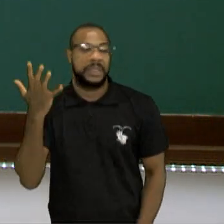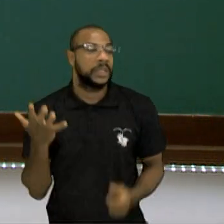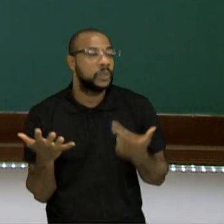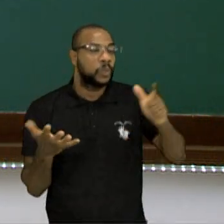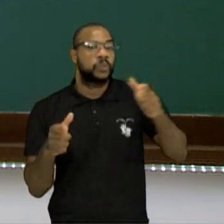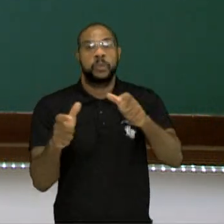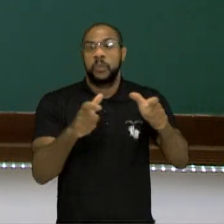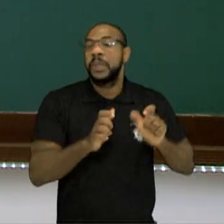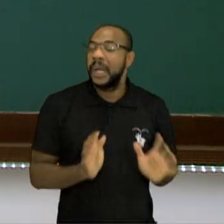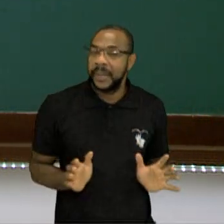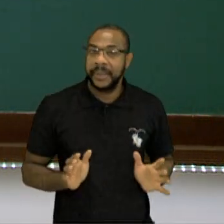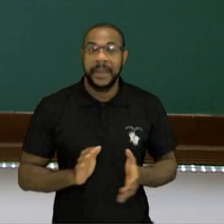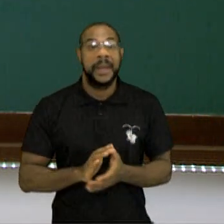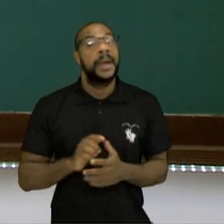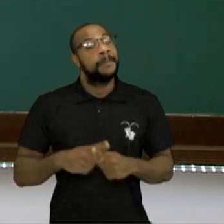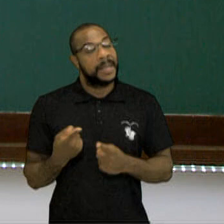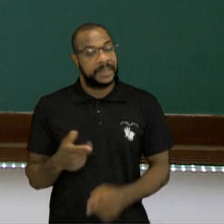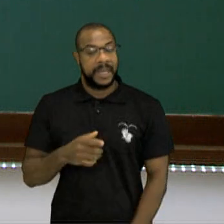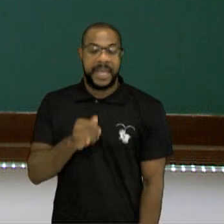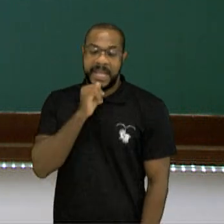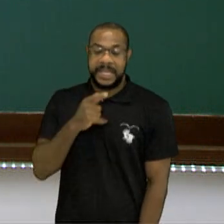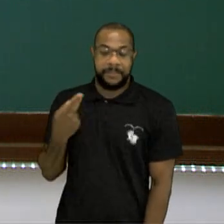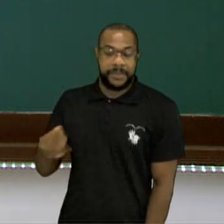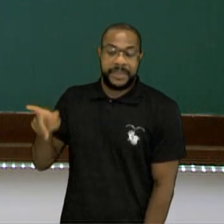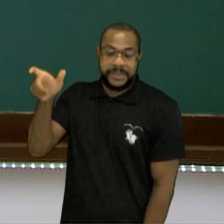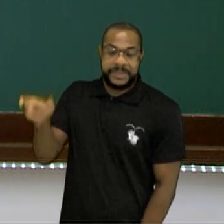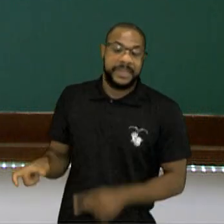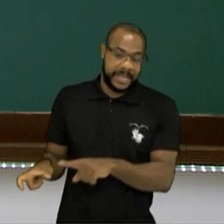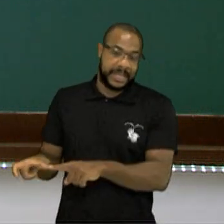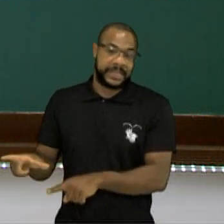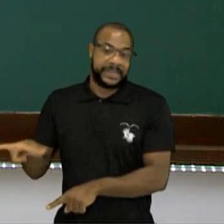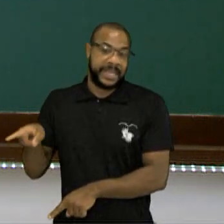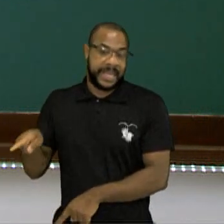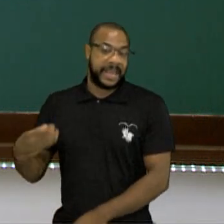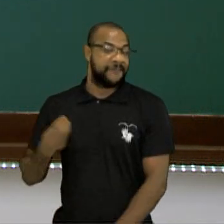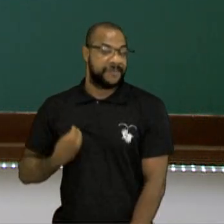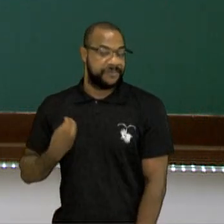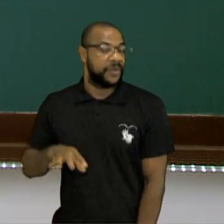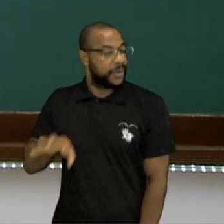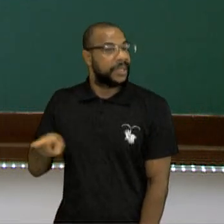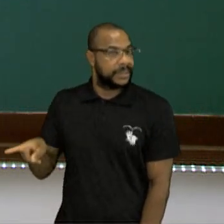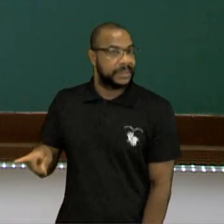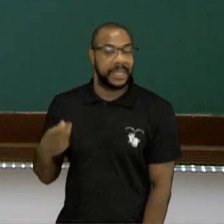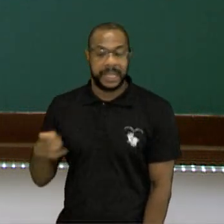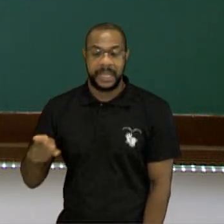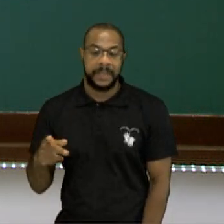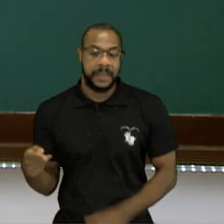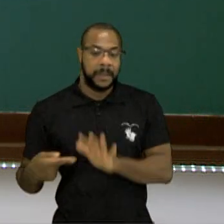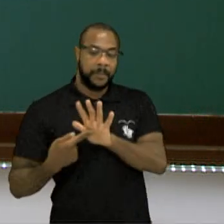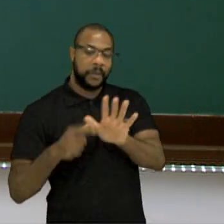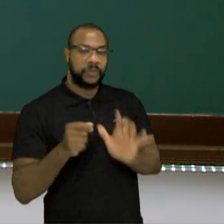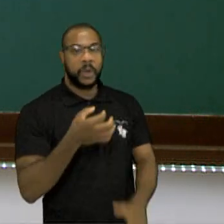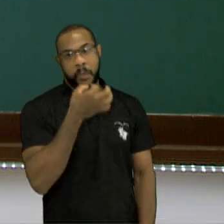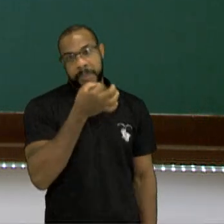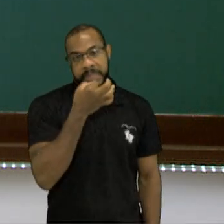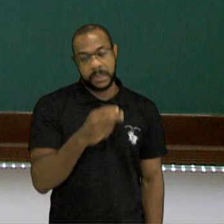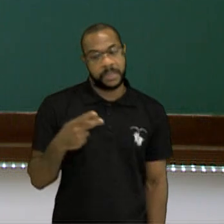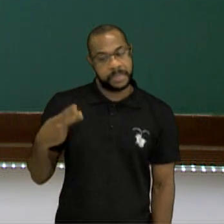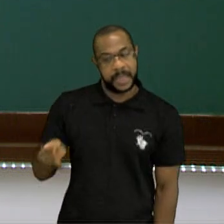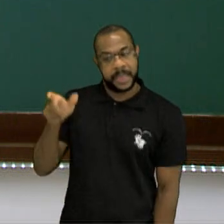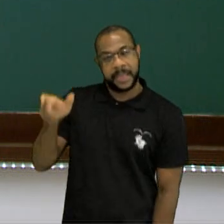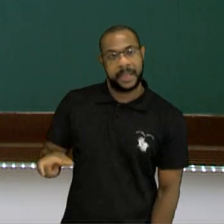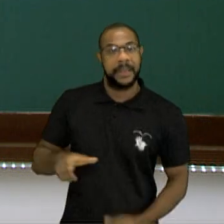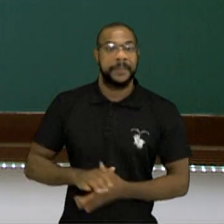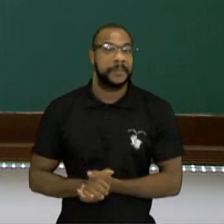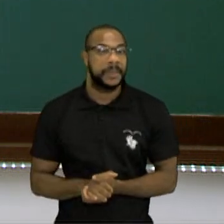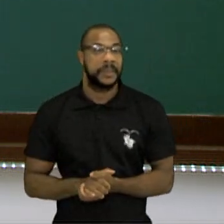Mas nós temos aqui um exemplo dela, que ela utilizou para um argumento para sustentar a sua opinião dela,